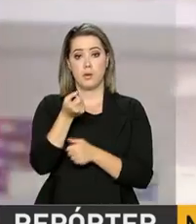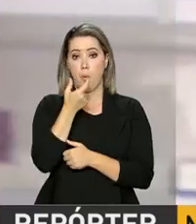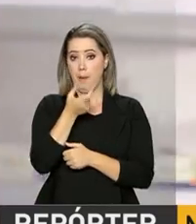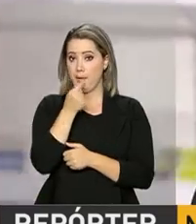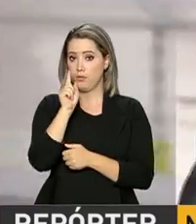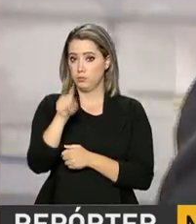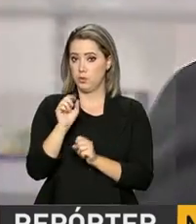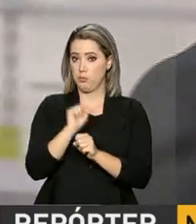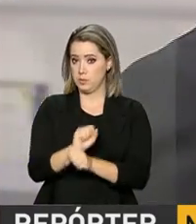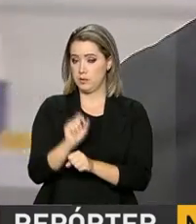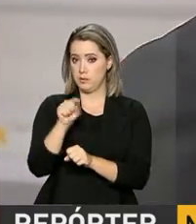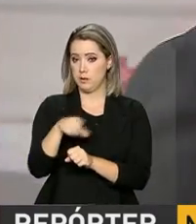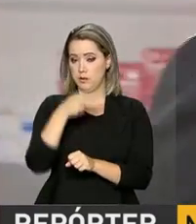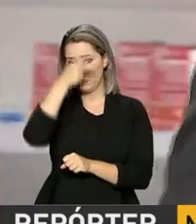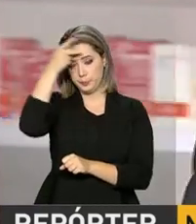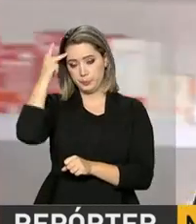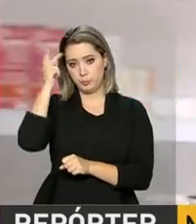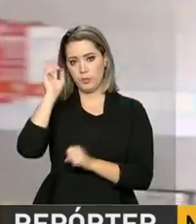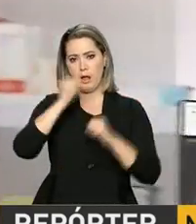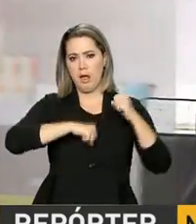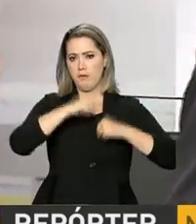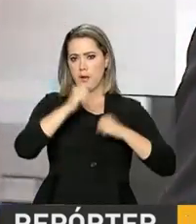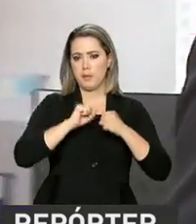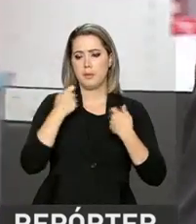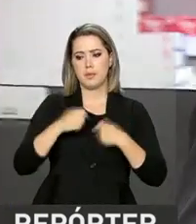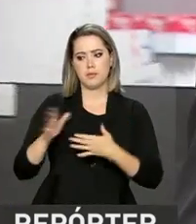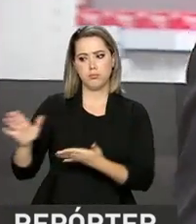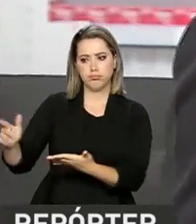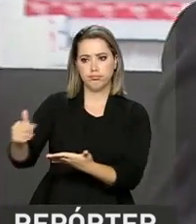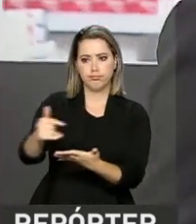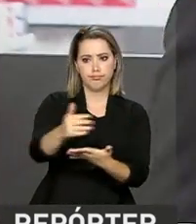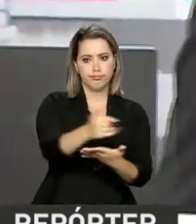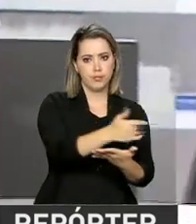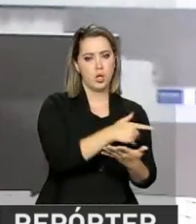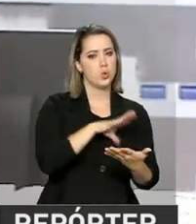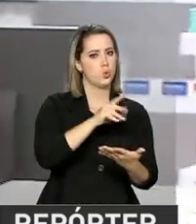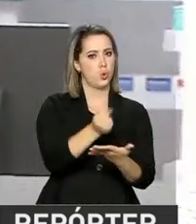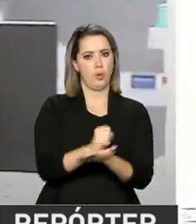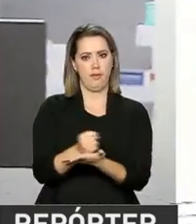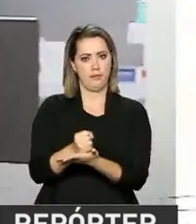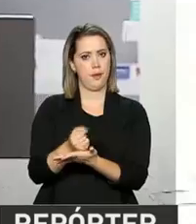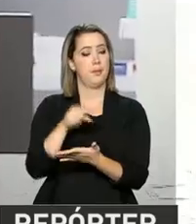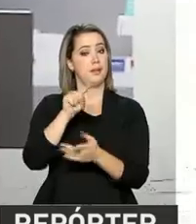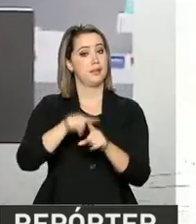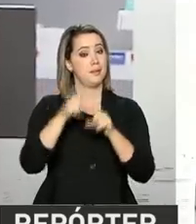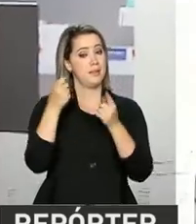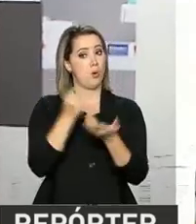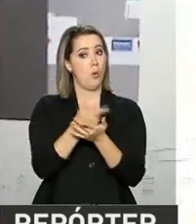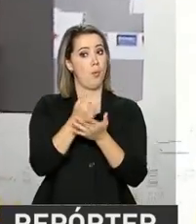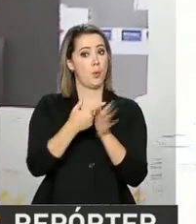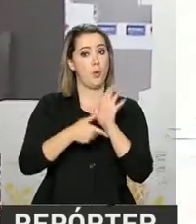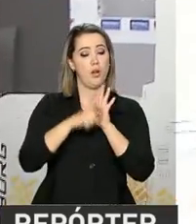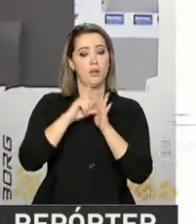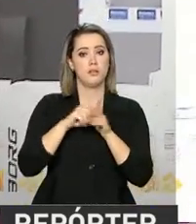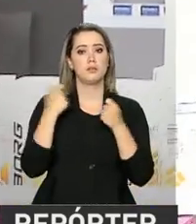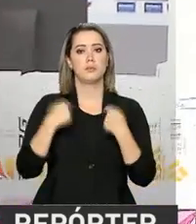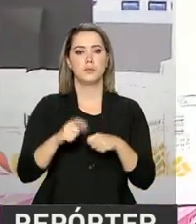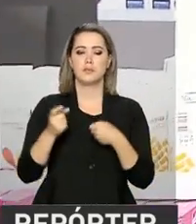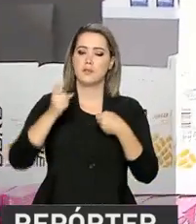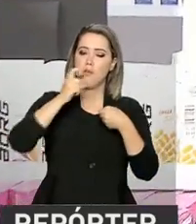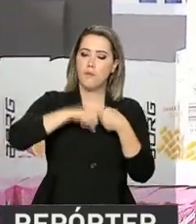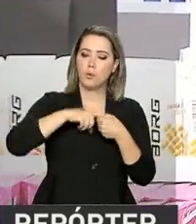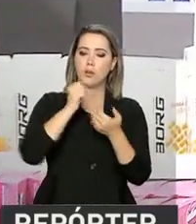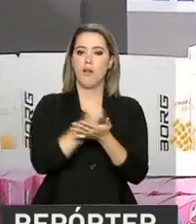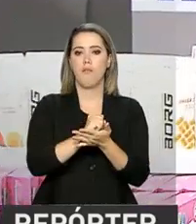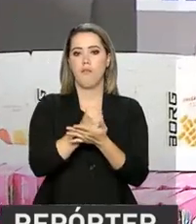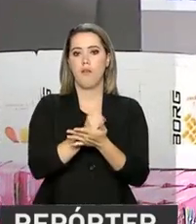fabricante recolhe o produto das Farmácias Mas caso o consumidor já tenha comprado o remédio antes da suspensão deve voltar ao